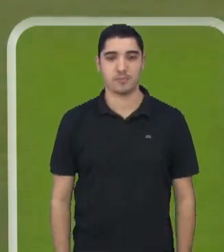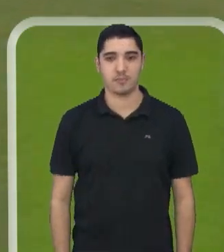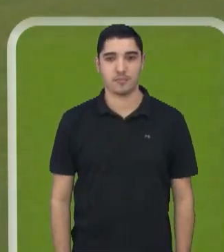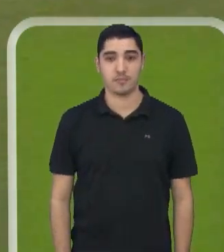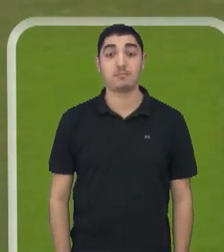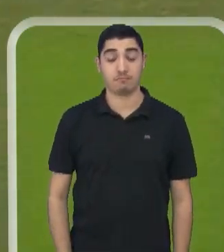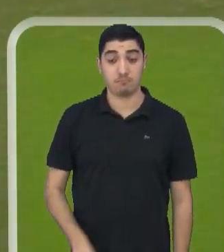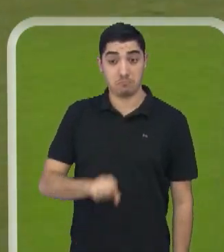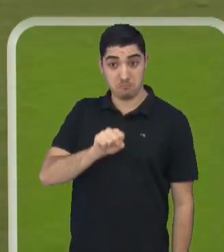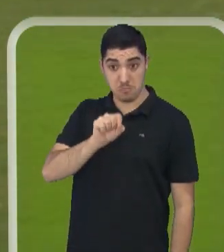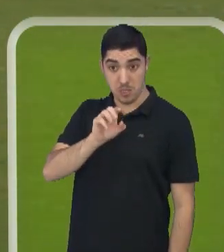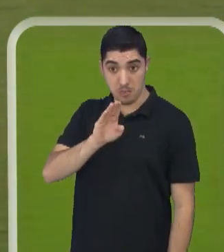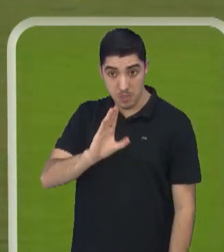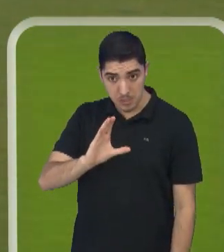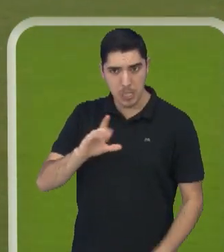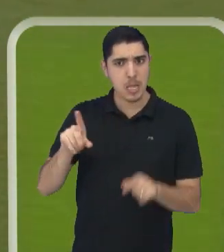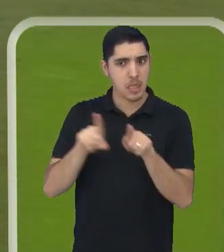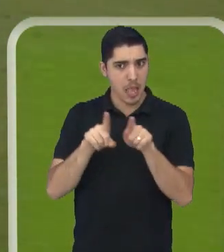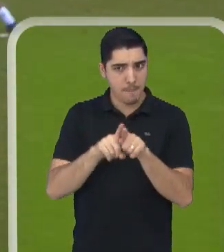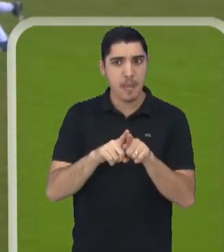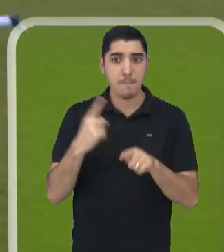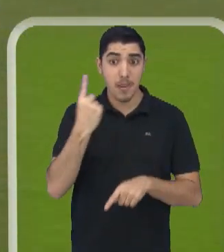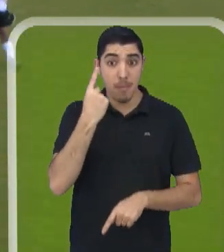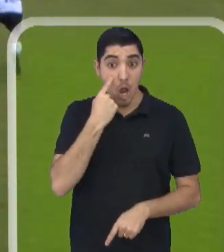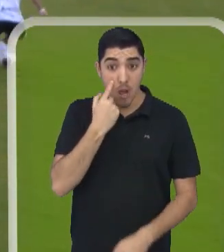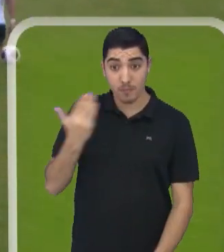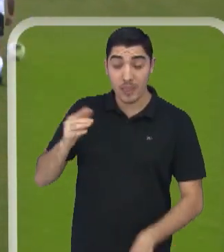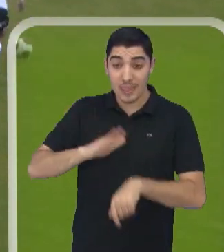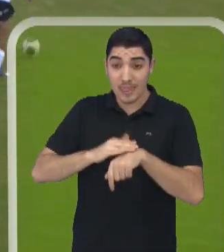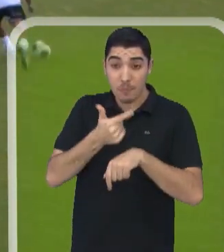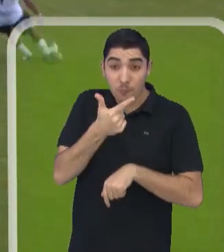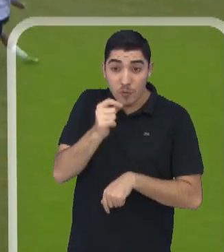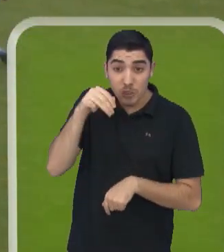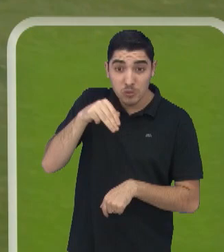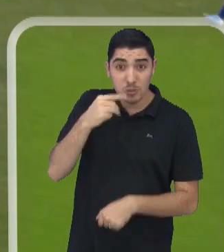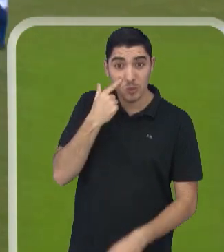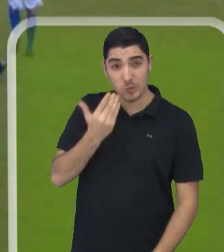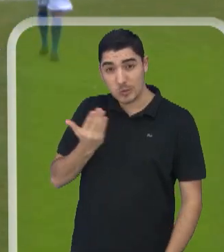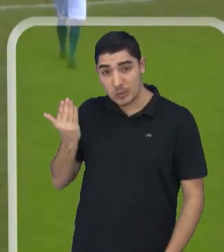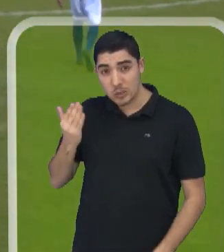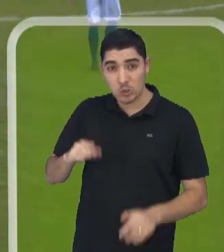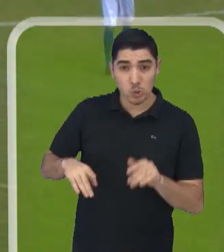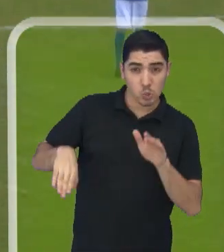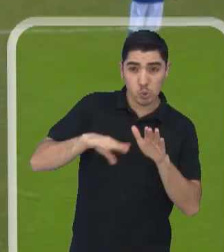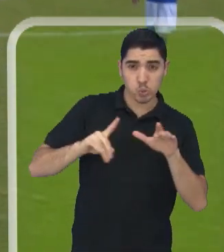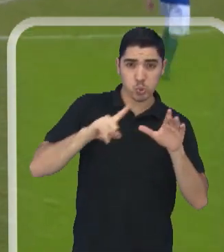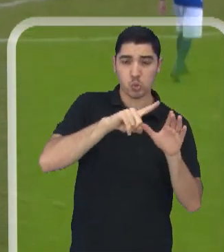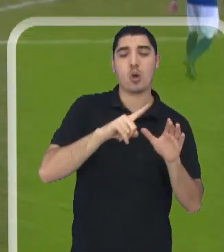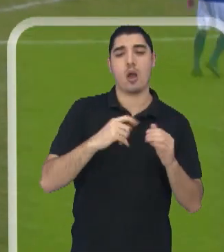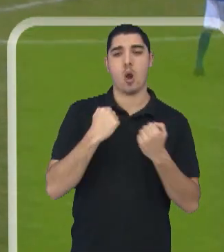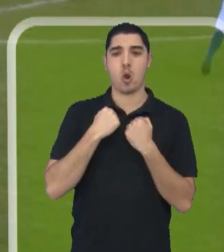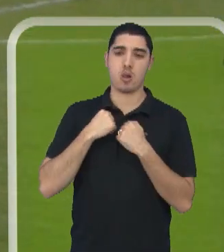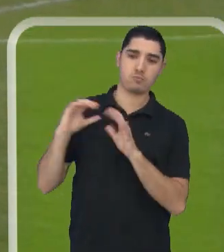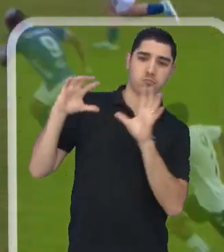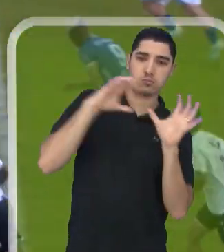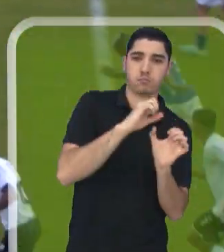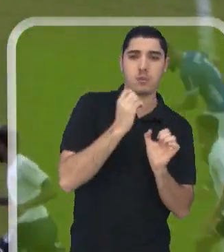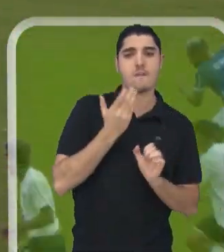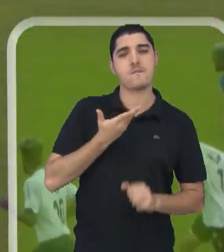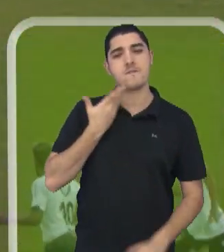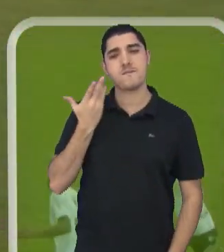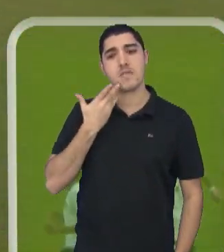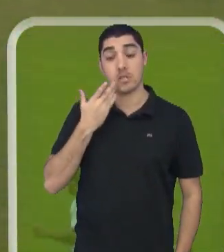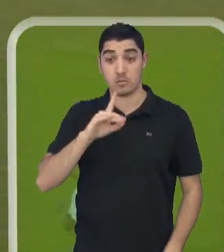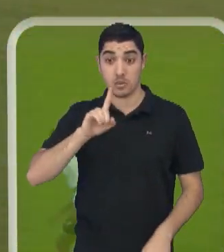O São Bernardo chegou pela primeira vez aos 20 minutos, com o chute do Ronaldo para essa defesa fácil do Ariel.